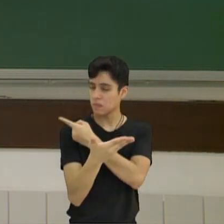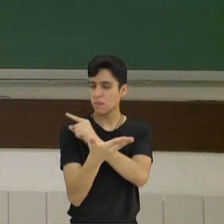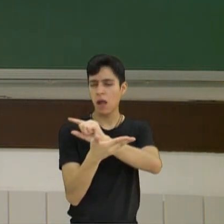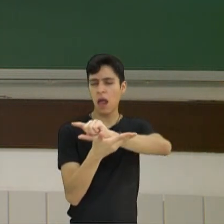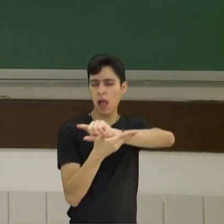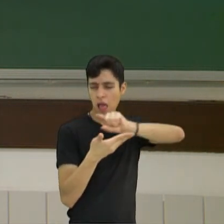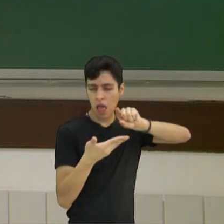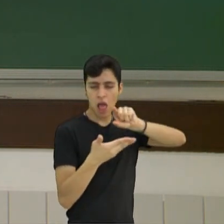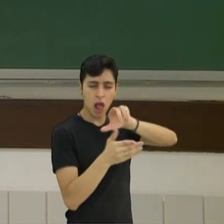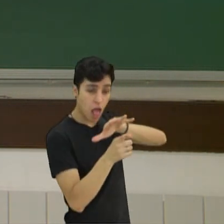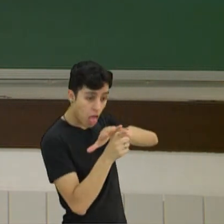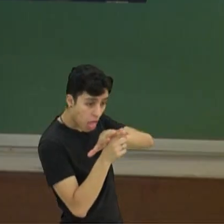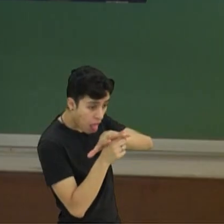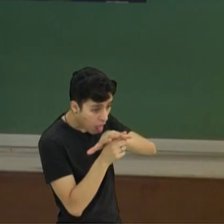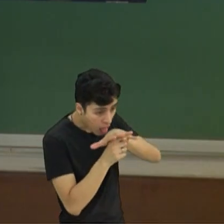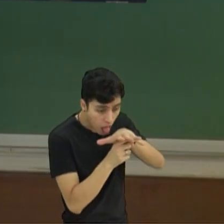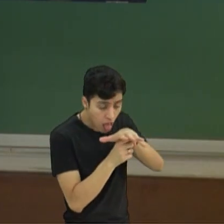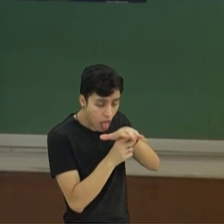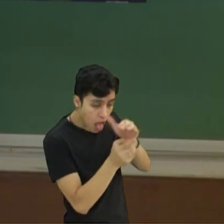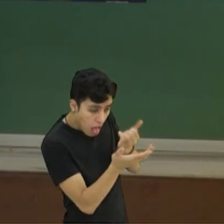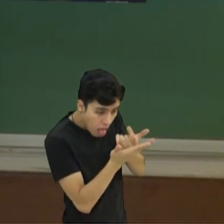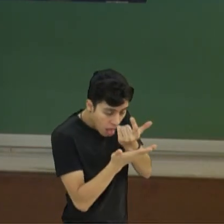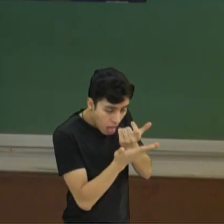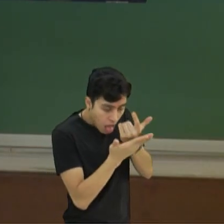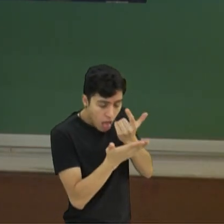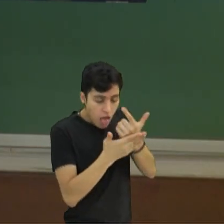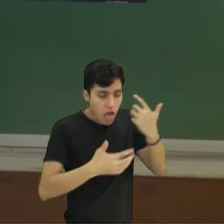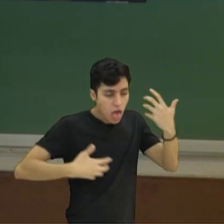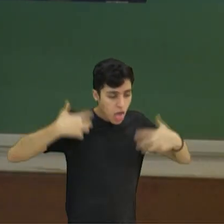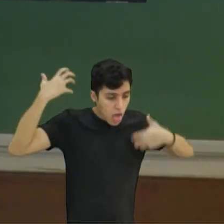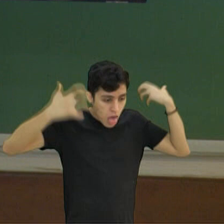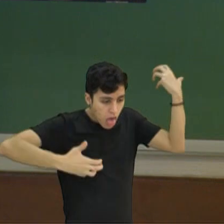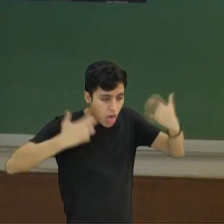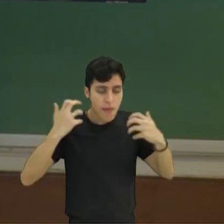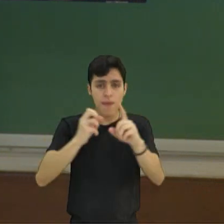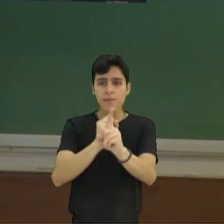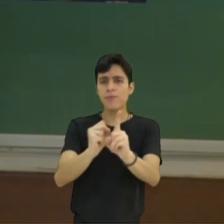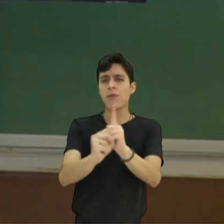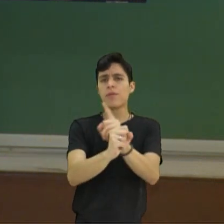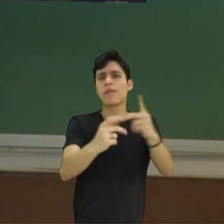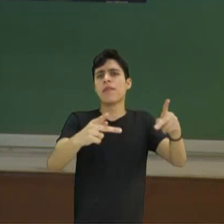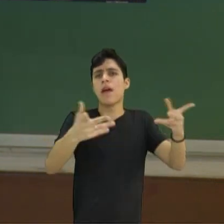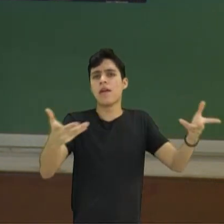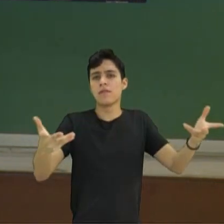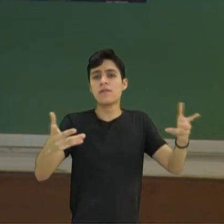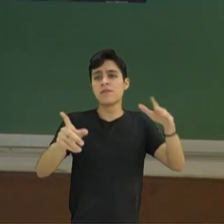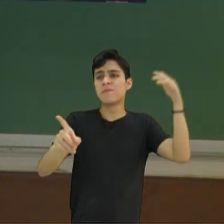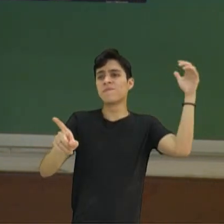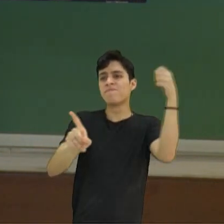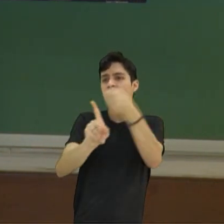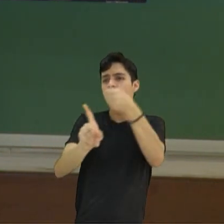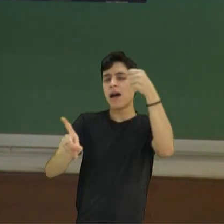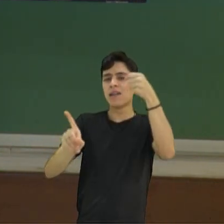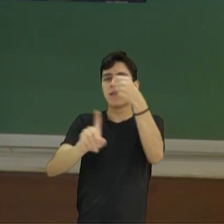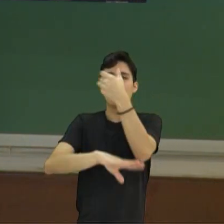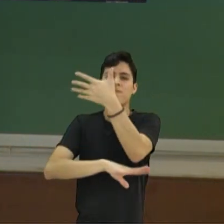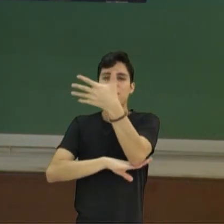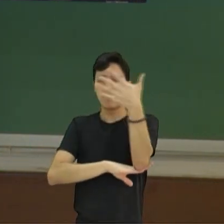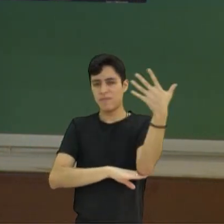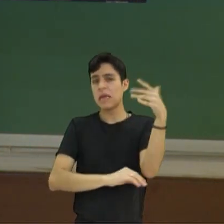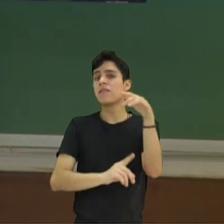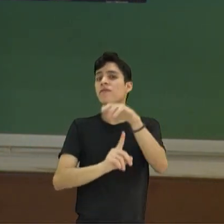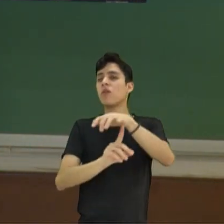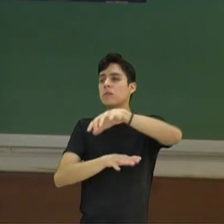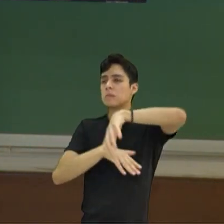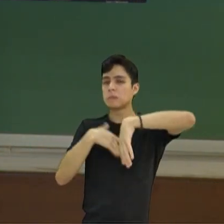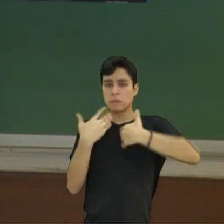o consumismo desenfreado em nossa sociedade que impacta o meio ambiente. Isso mesmo. O tema, se